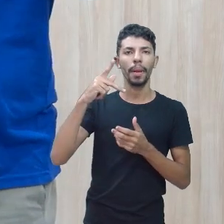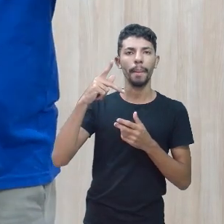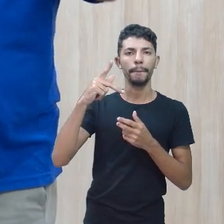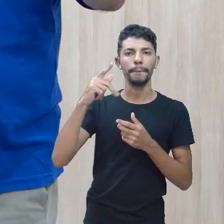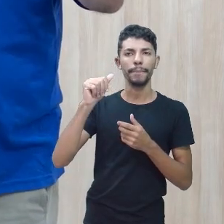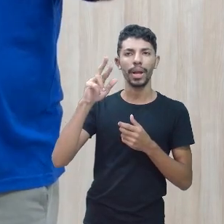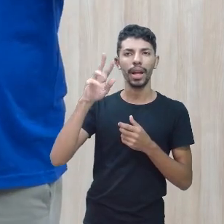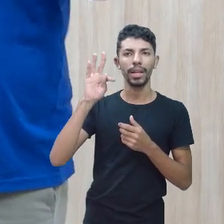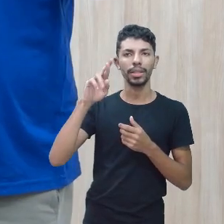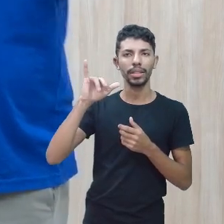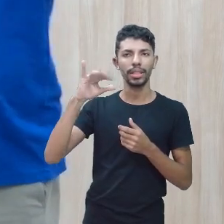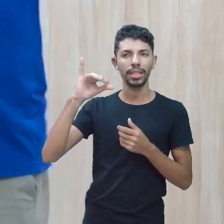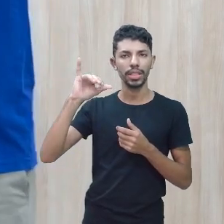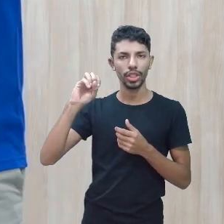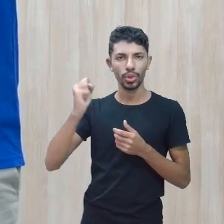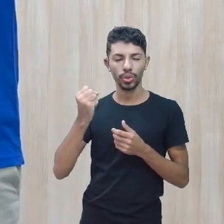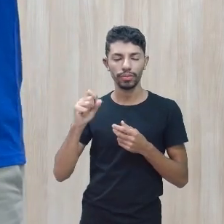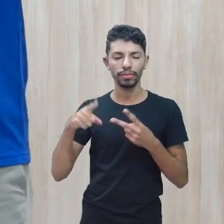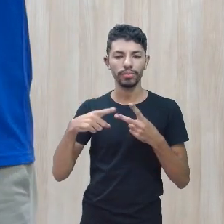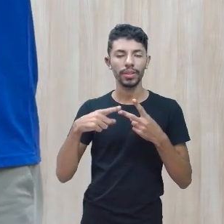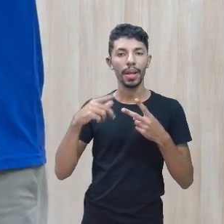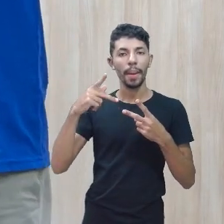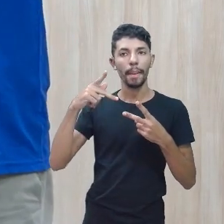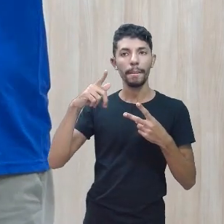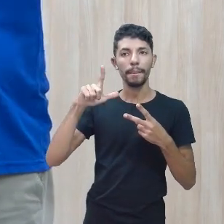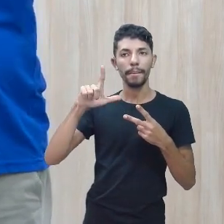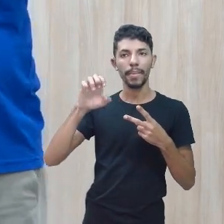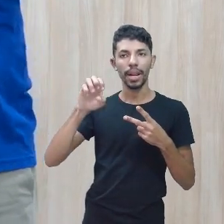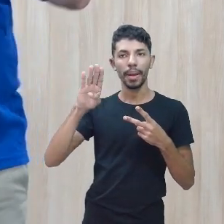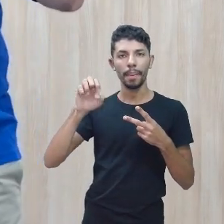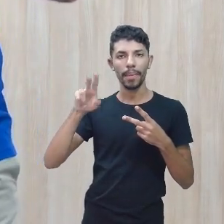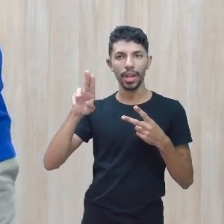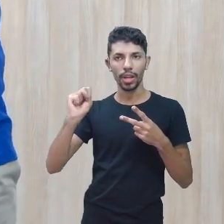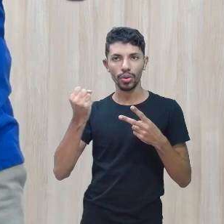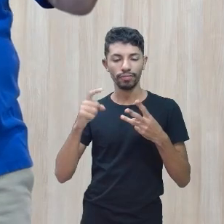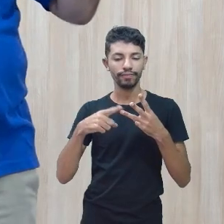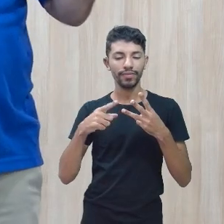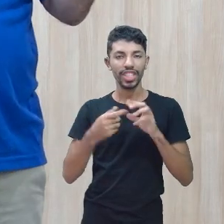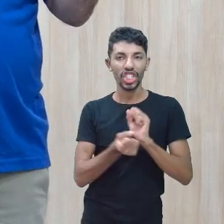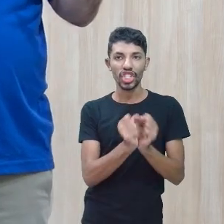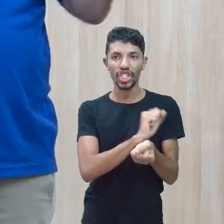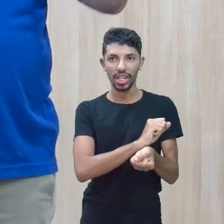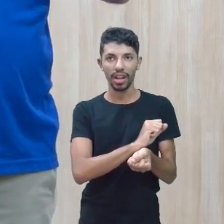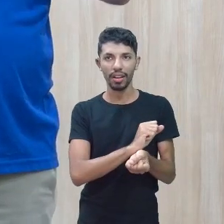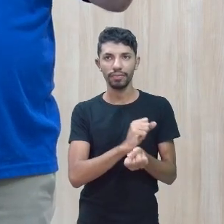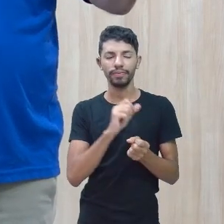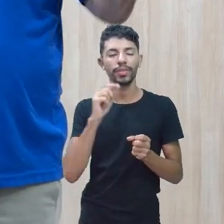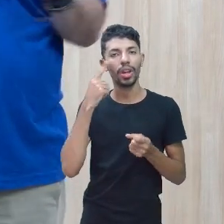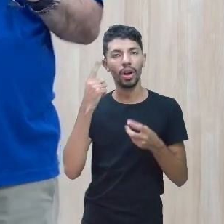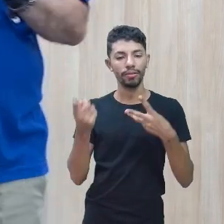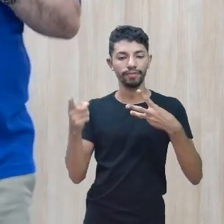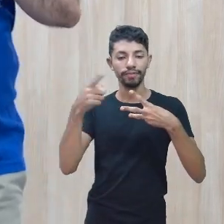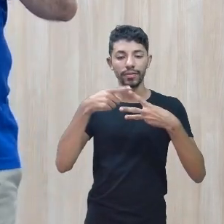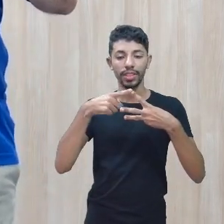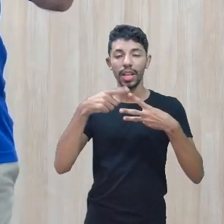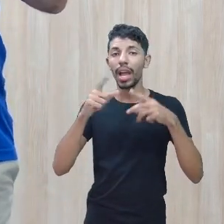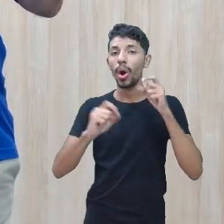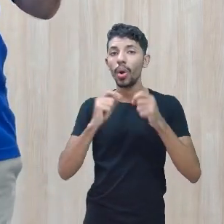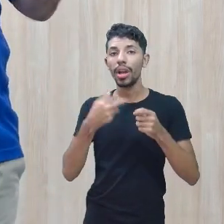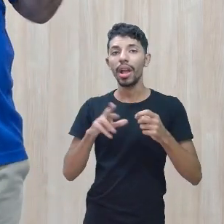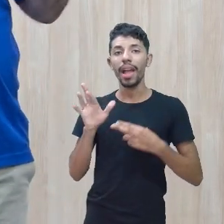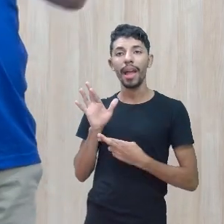disso um pouquinho mais na frente. Então, patrícios eram os representantes da chamada aristocracia, ou seja,